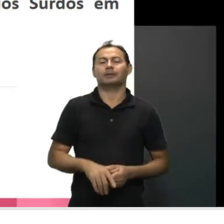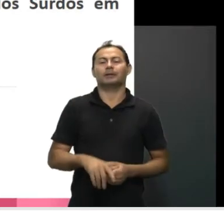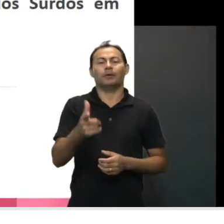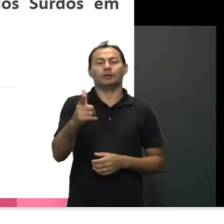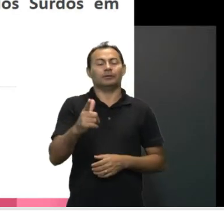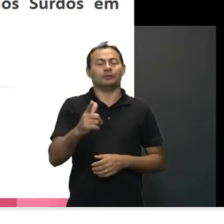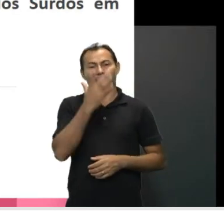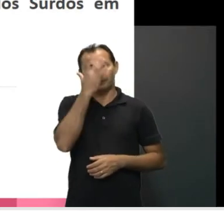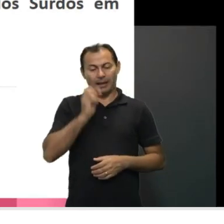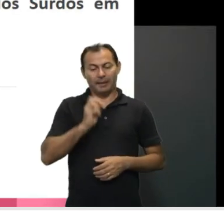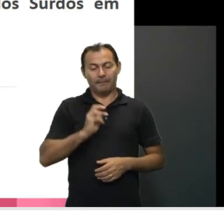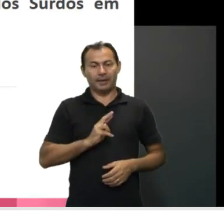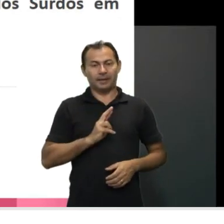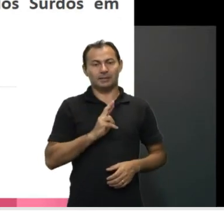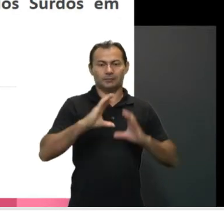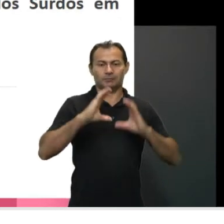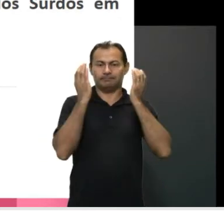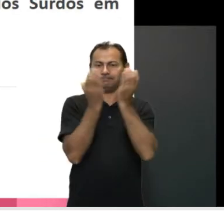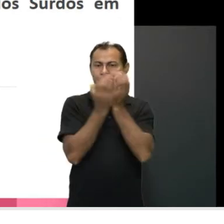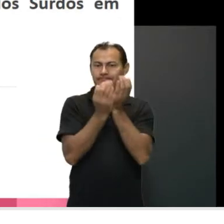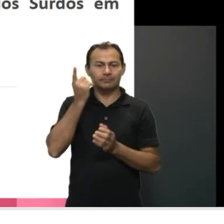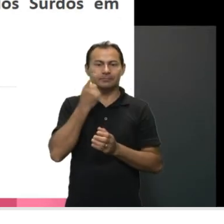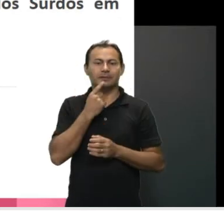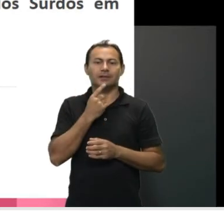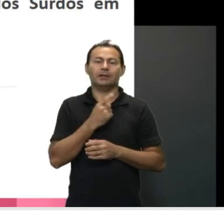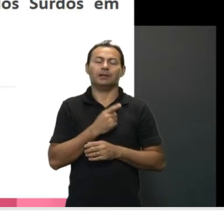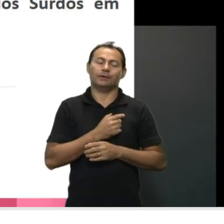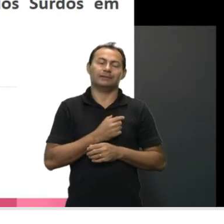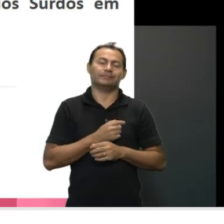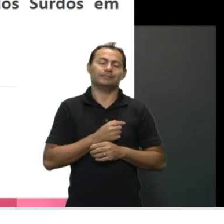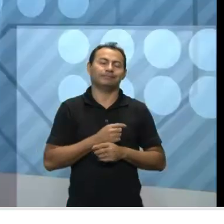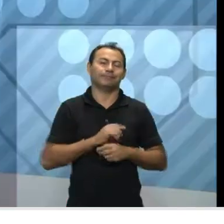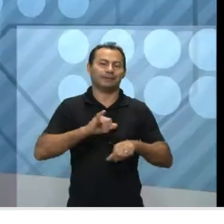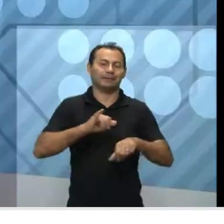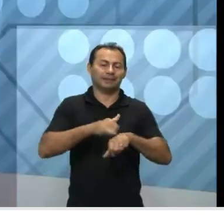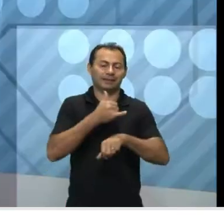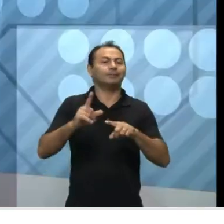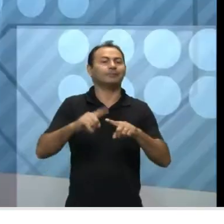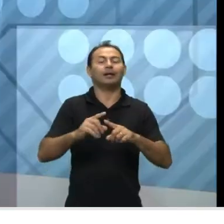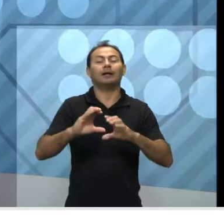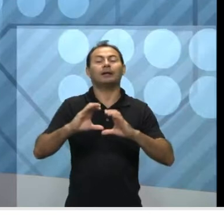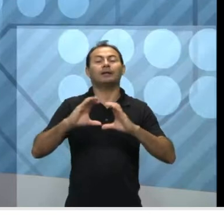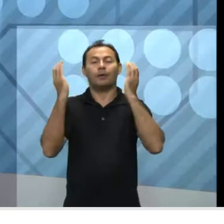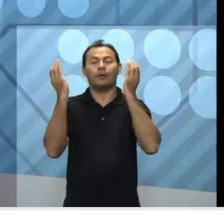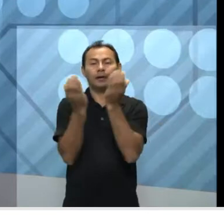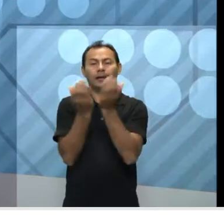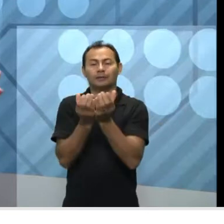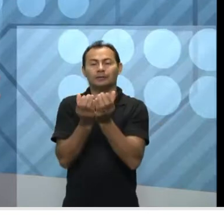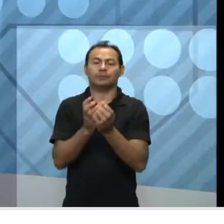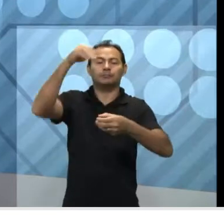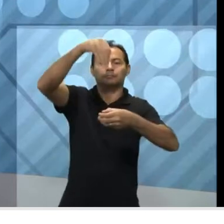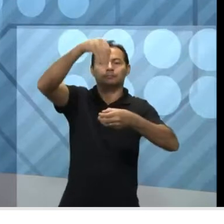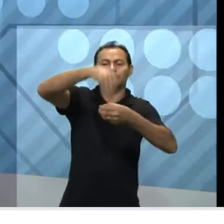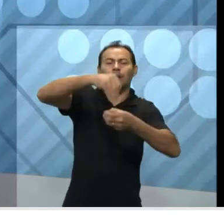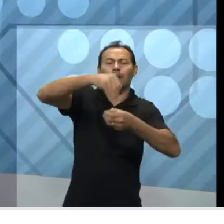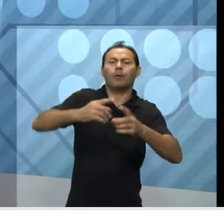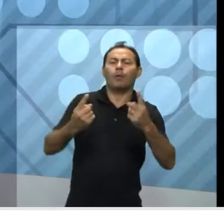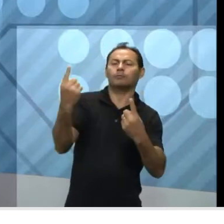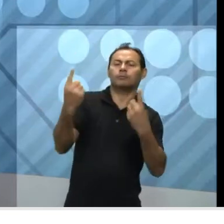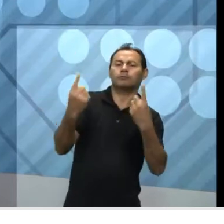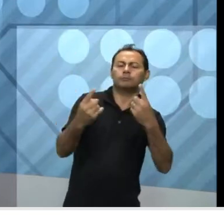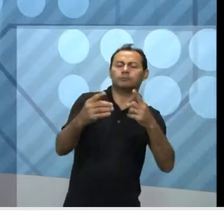modo proposital. E no congresso então é votado qual que era a língua de instrução para a educação dos surdos no mundo